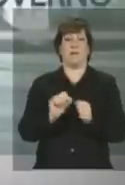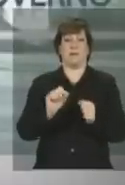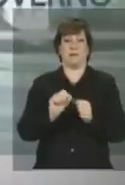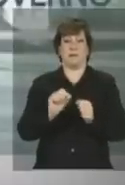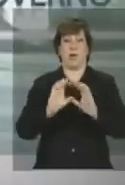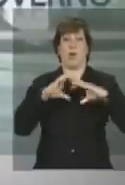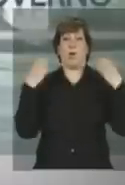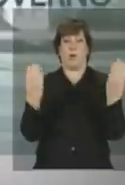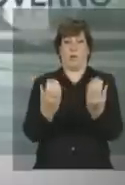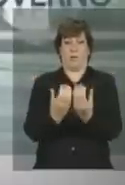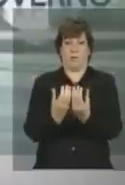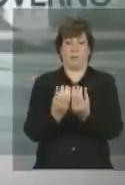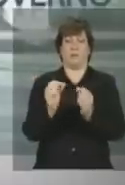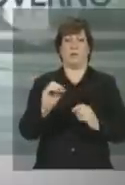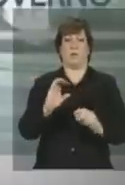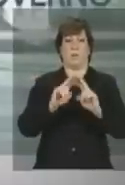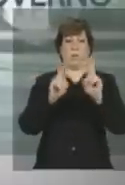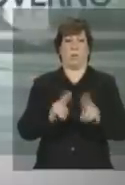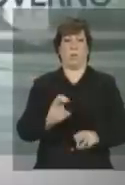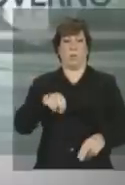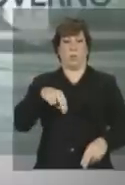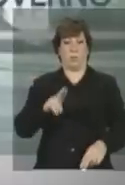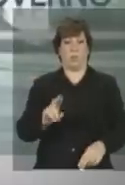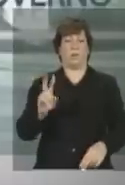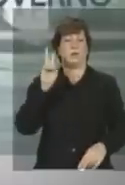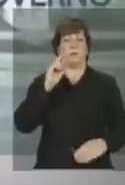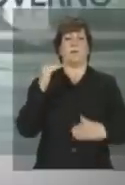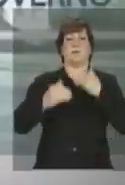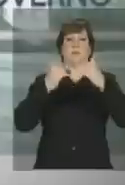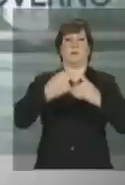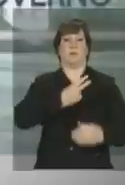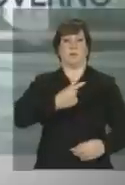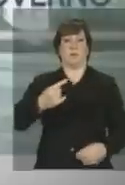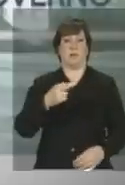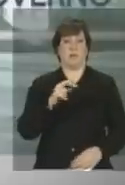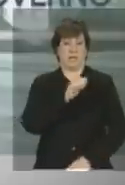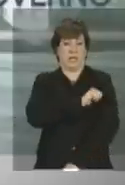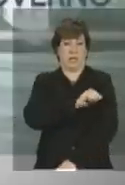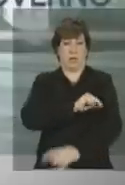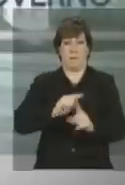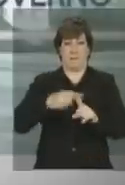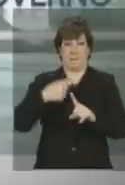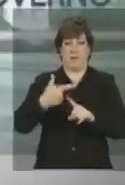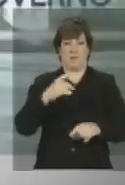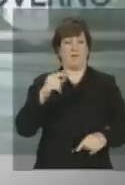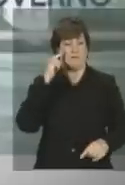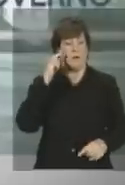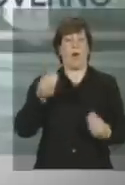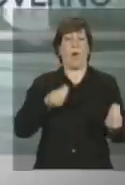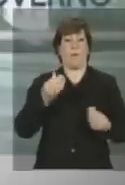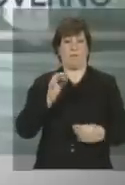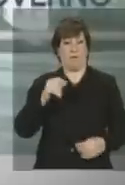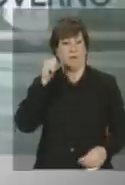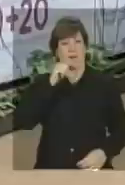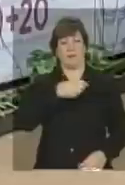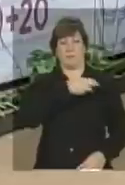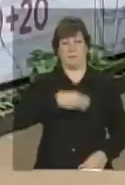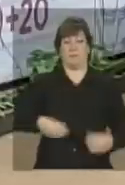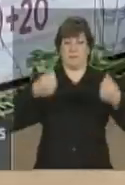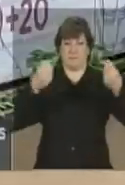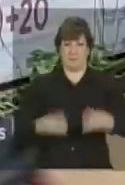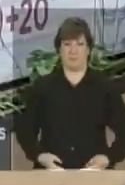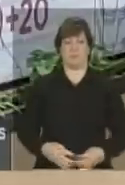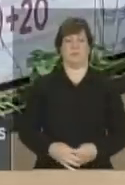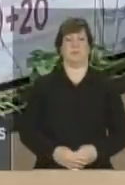da Conferência das Nações Unidas sobre Desenvolvimento Sustentável, a Rio+20. Veja como foi a apresentação da ministra. Bom